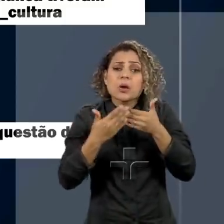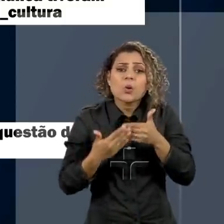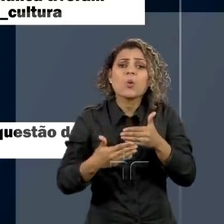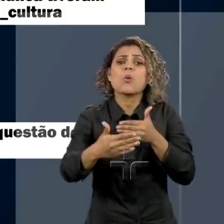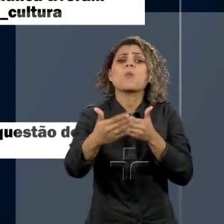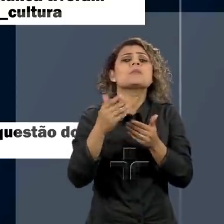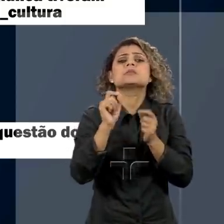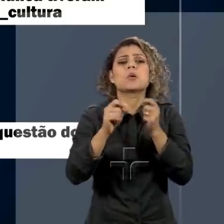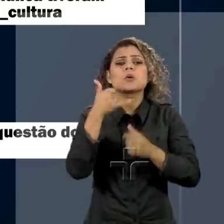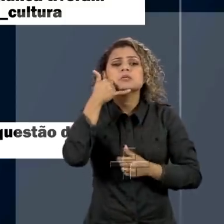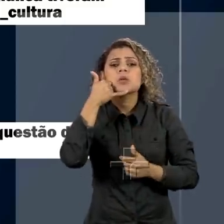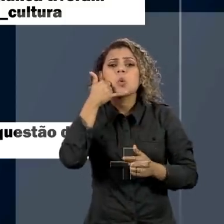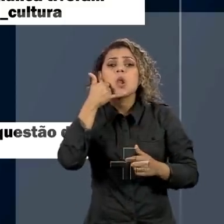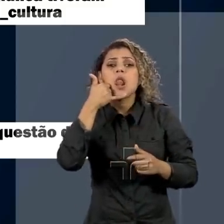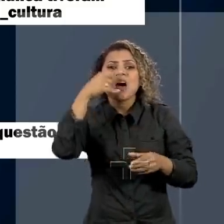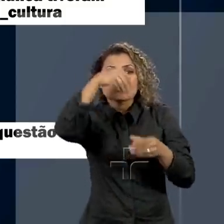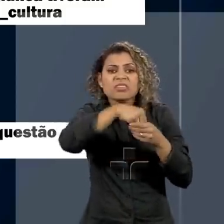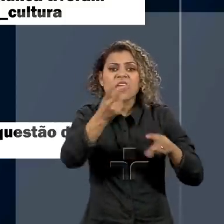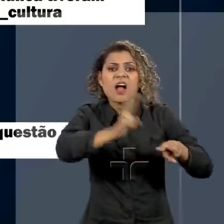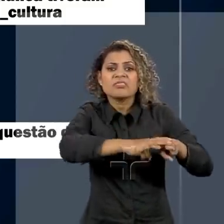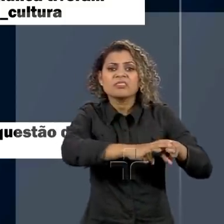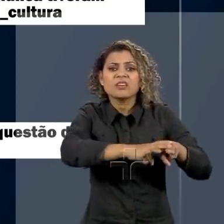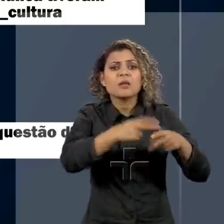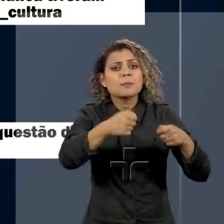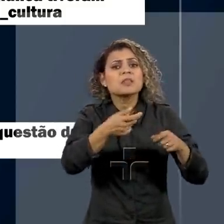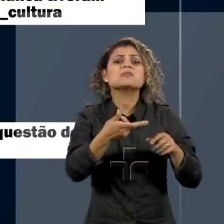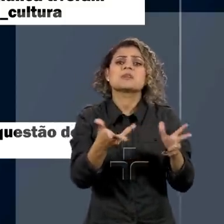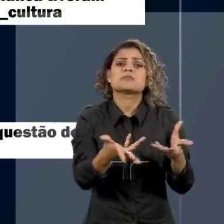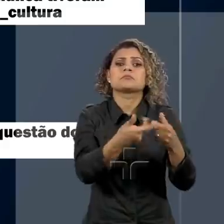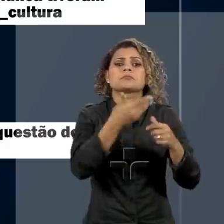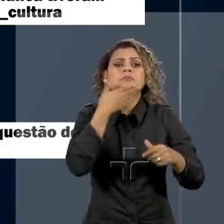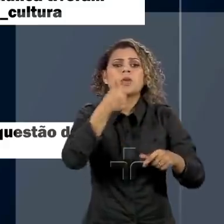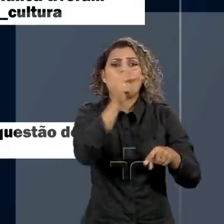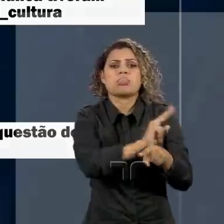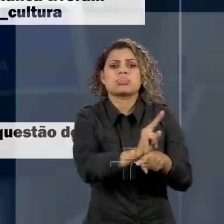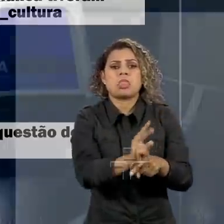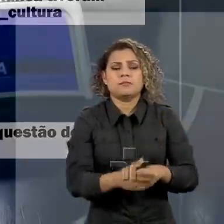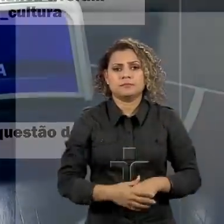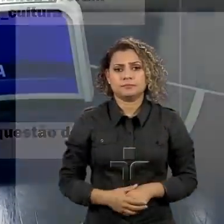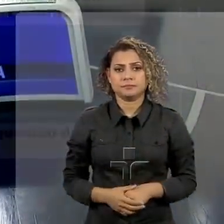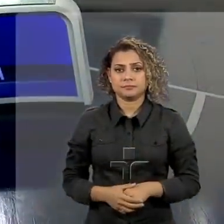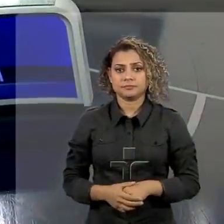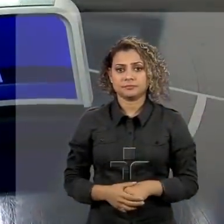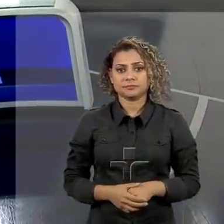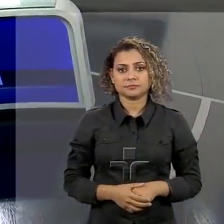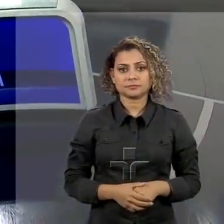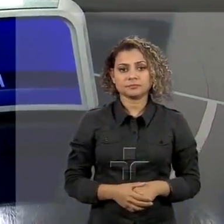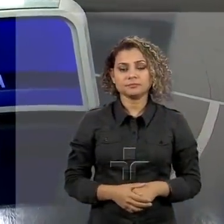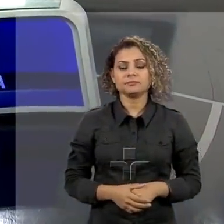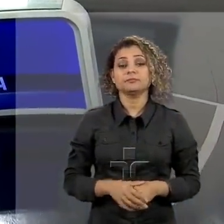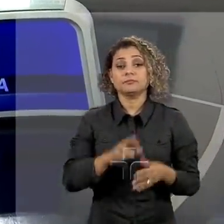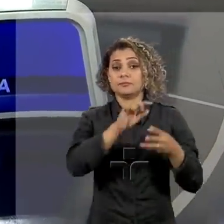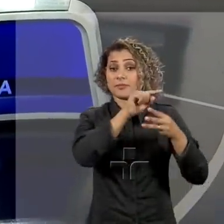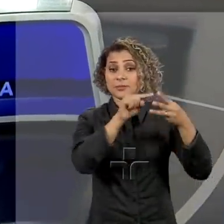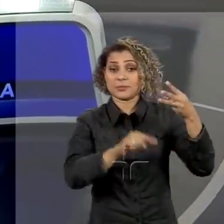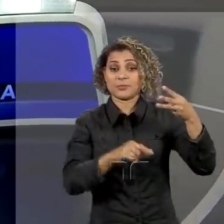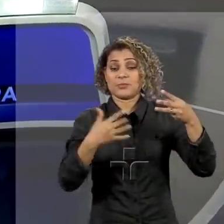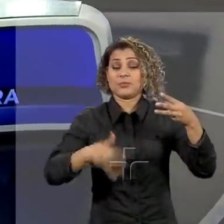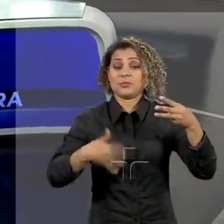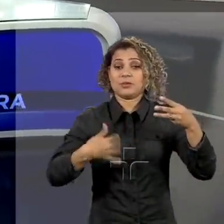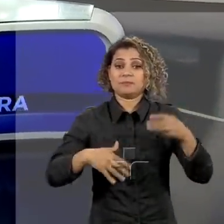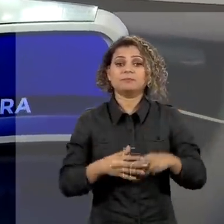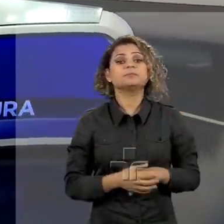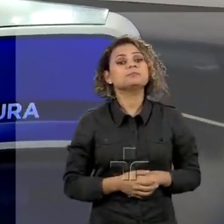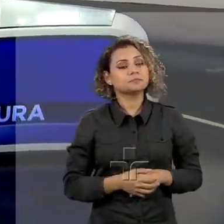a questão do celular na cadeia, seria mais eficiente. Rapidamente aqui, as 3, né? Vamos. Aqui,